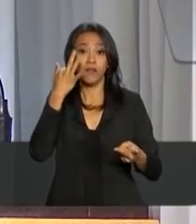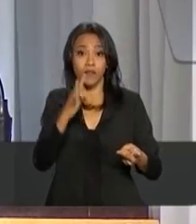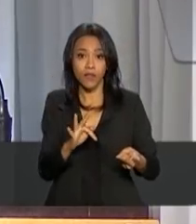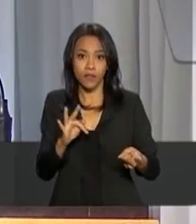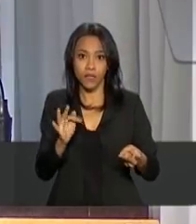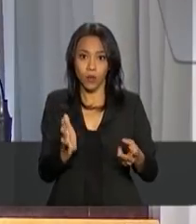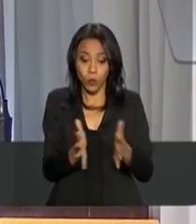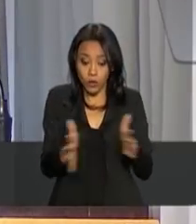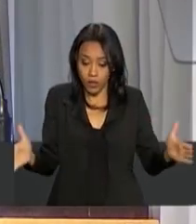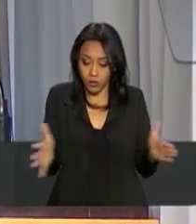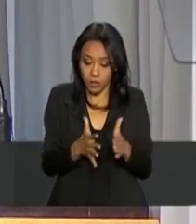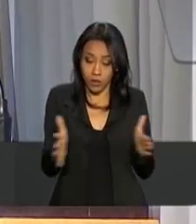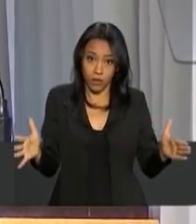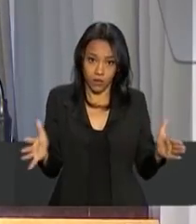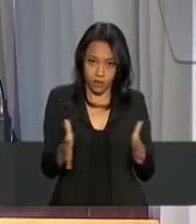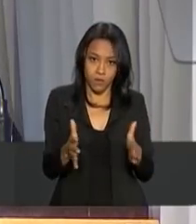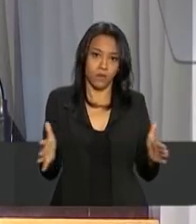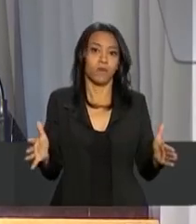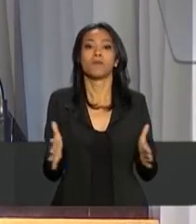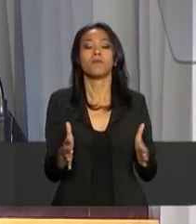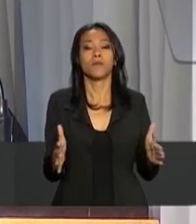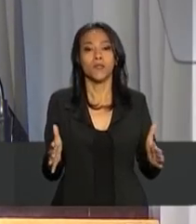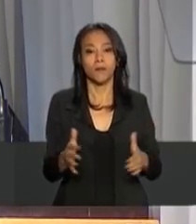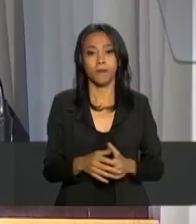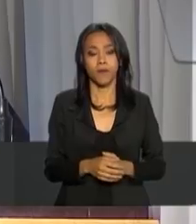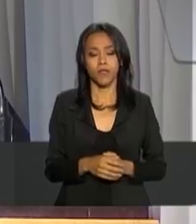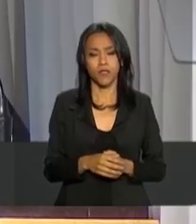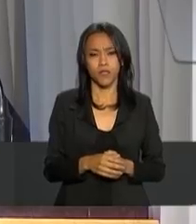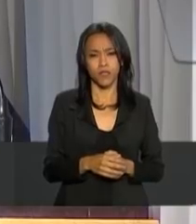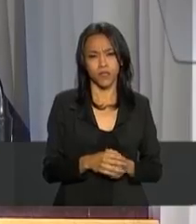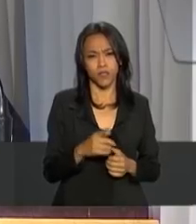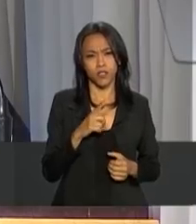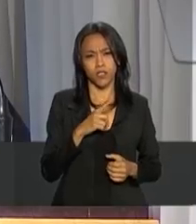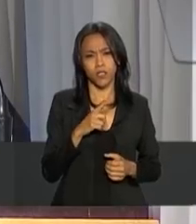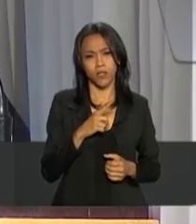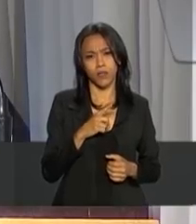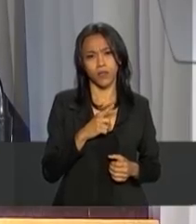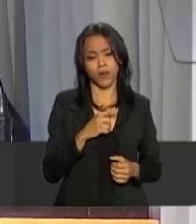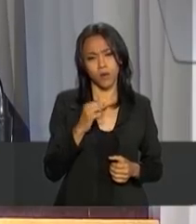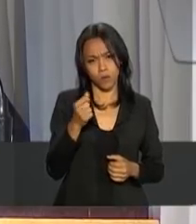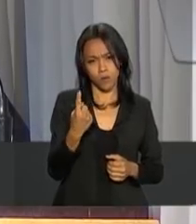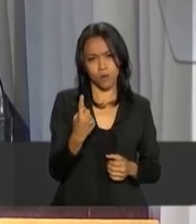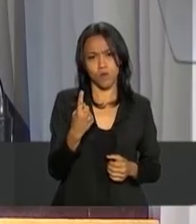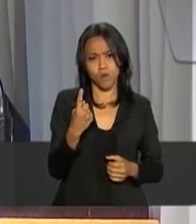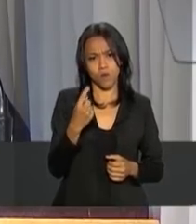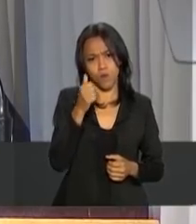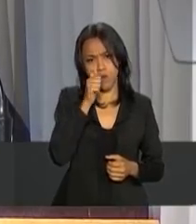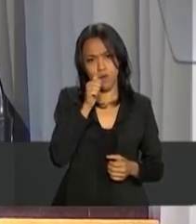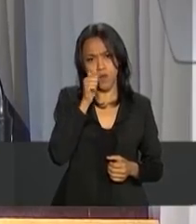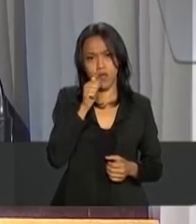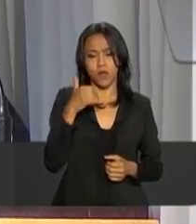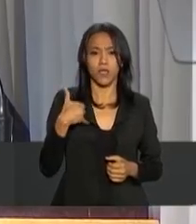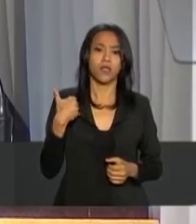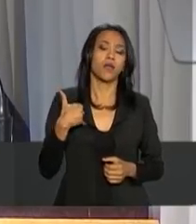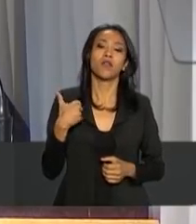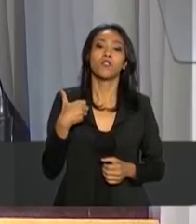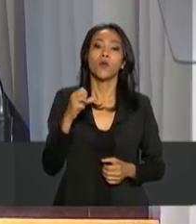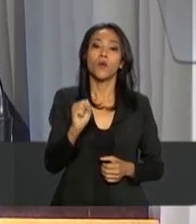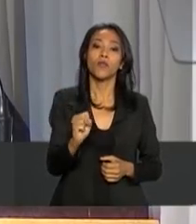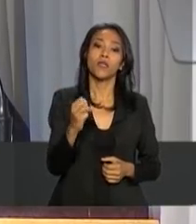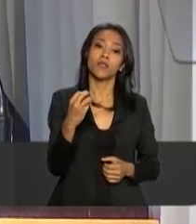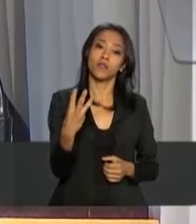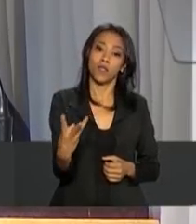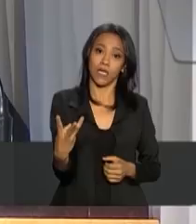os ambientalistas lá, não é? E até tinha uma senhora de 83 anos que